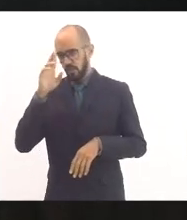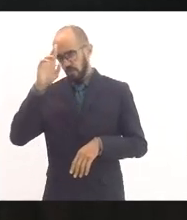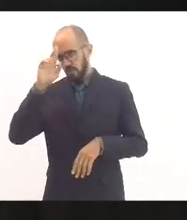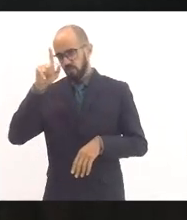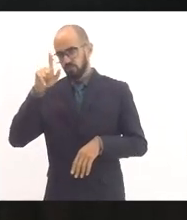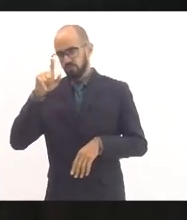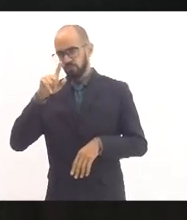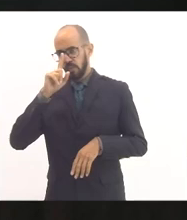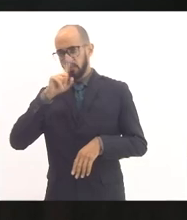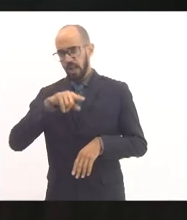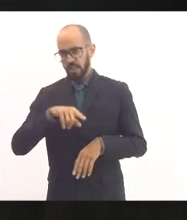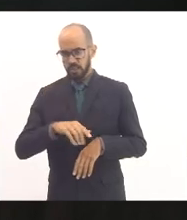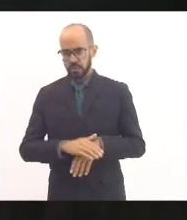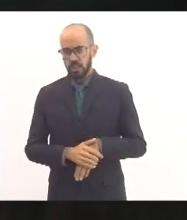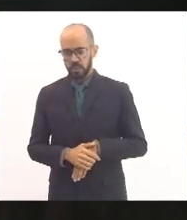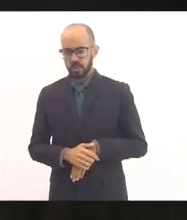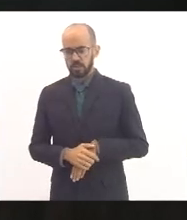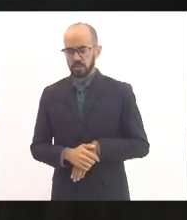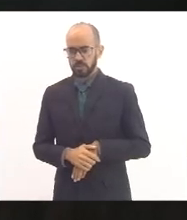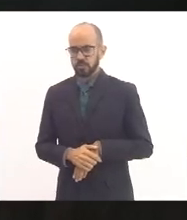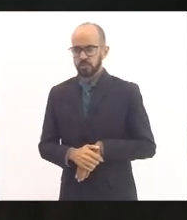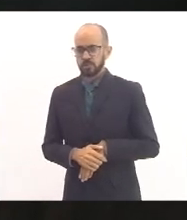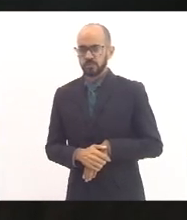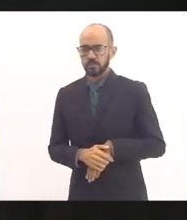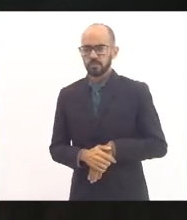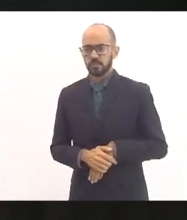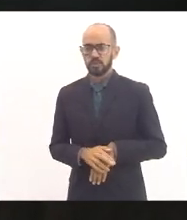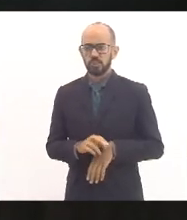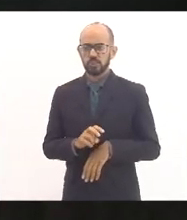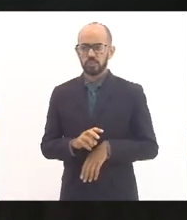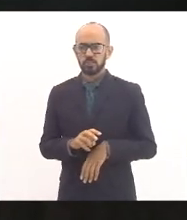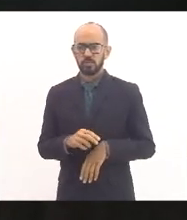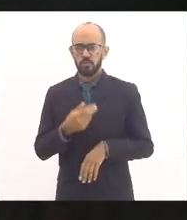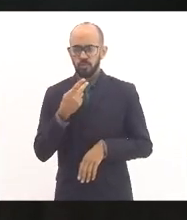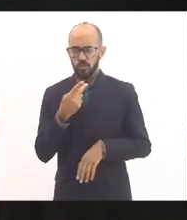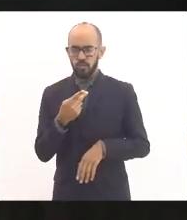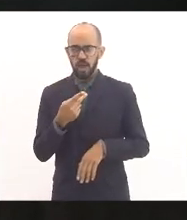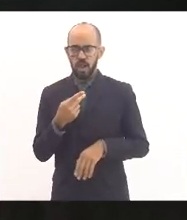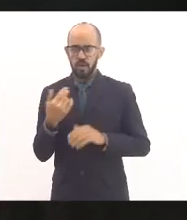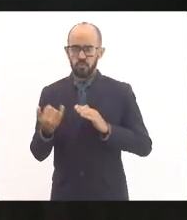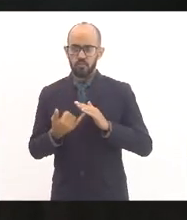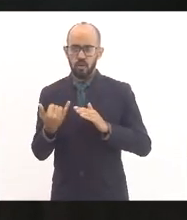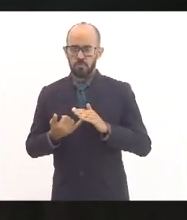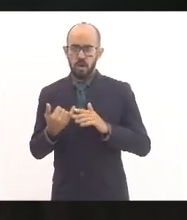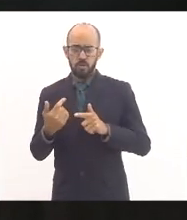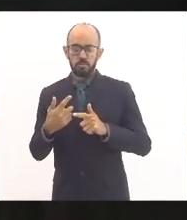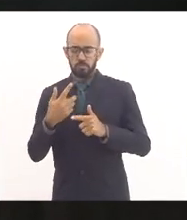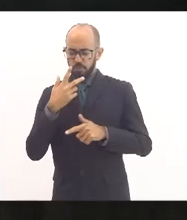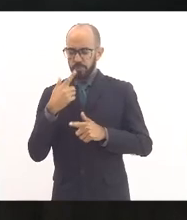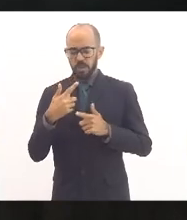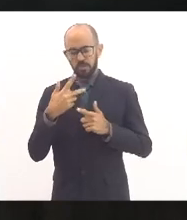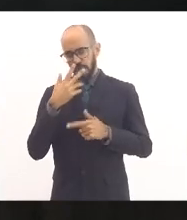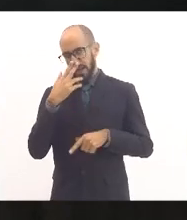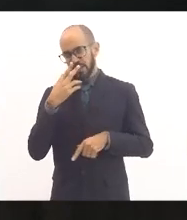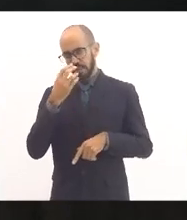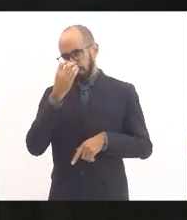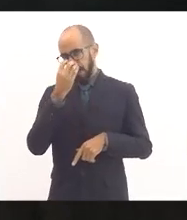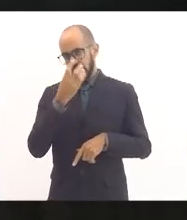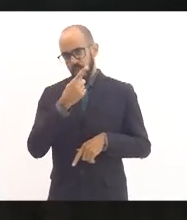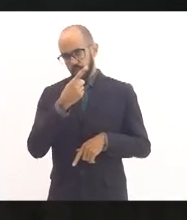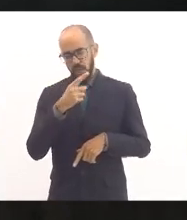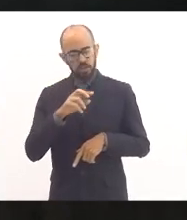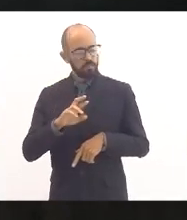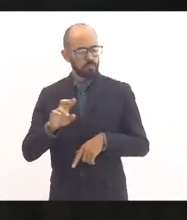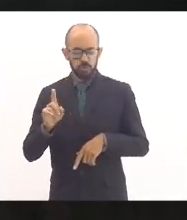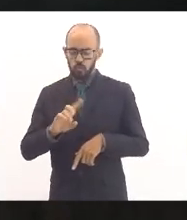equívoco melhor dizendo tá gente fala uma linguagem corriqueira Parece até que tem palhaço lá e não tem né peço desculpas só